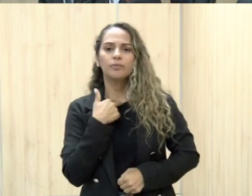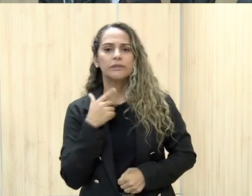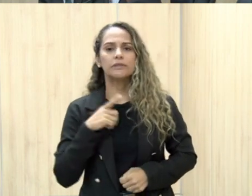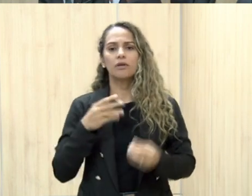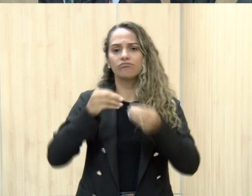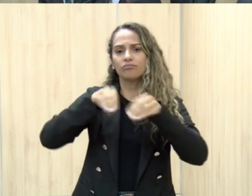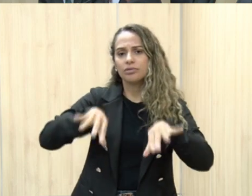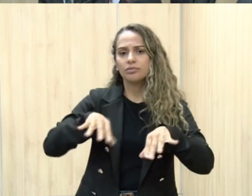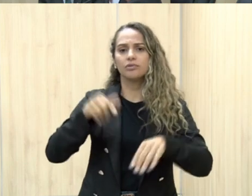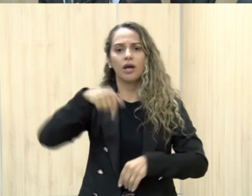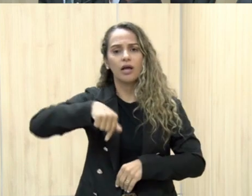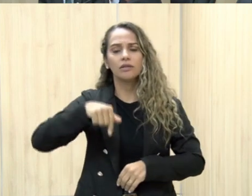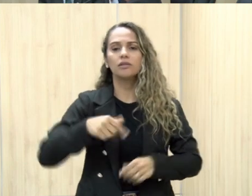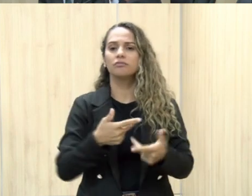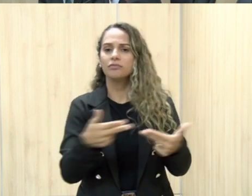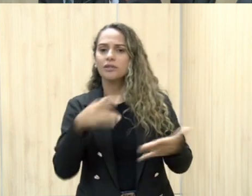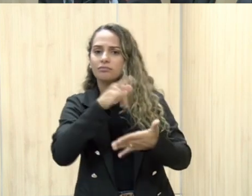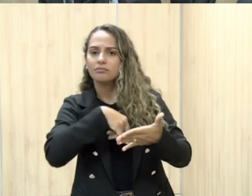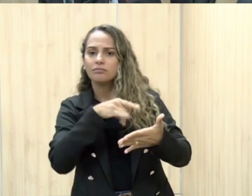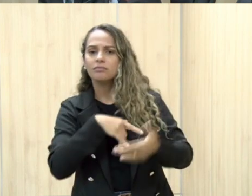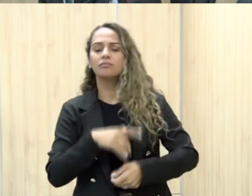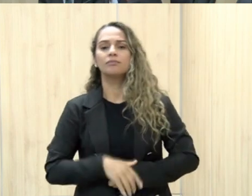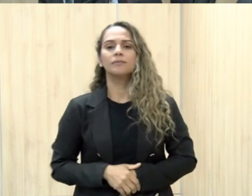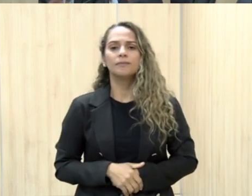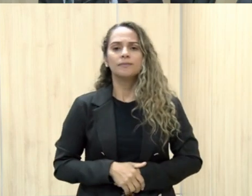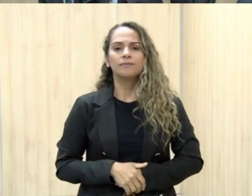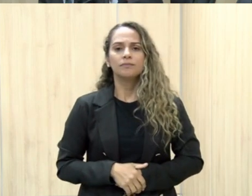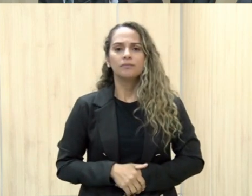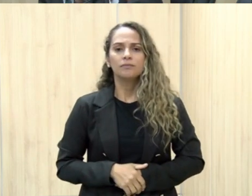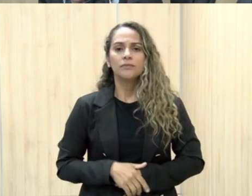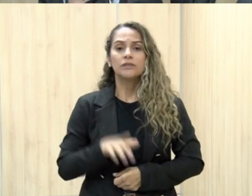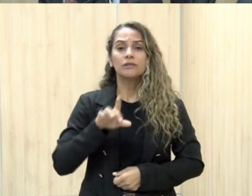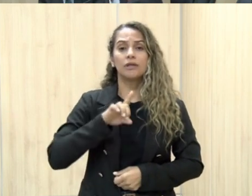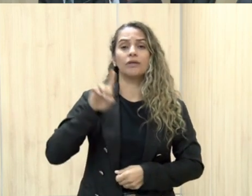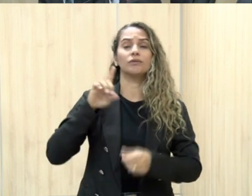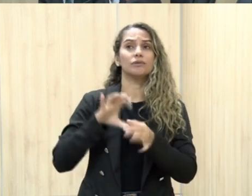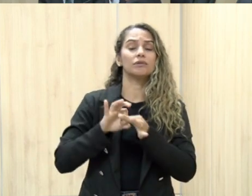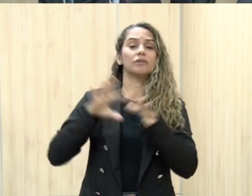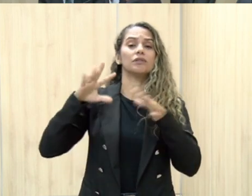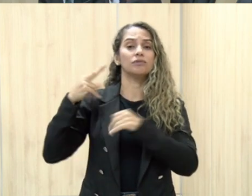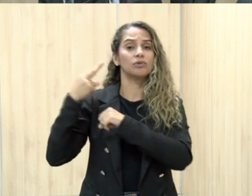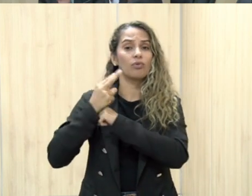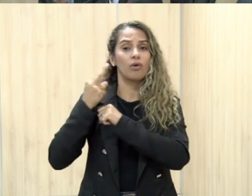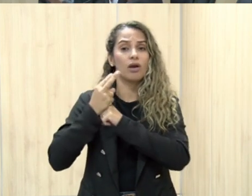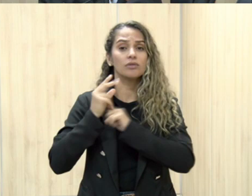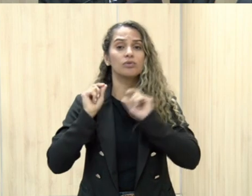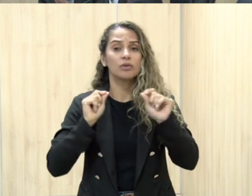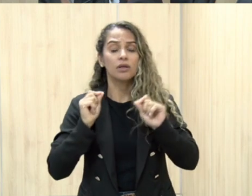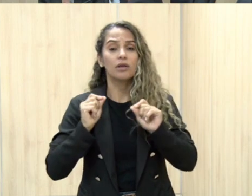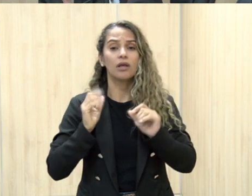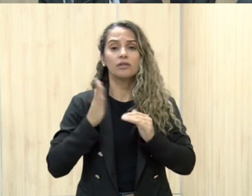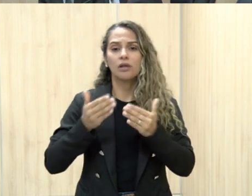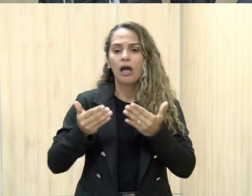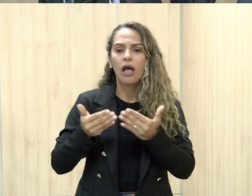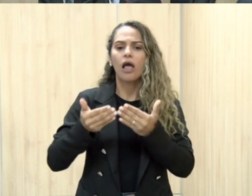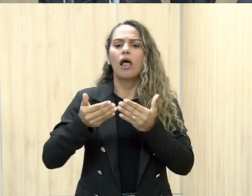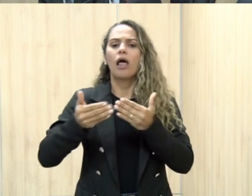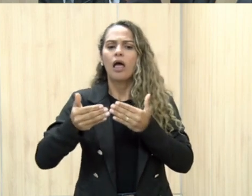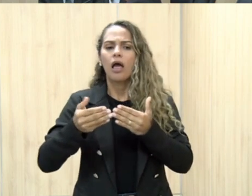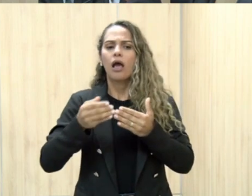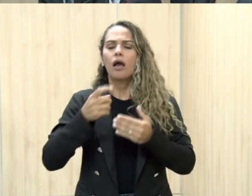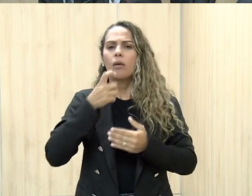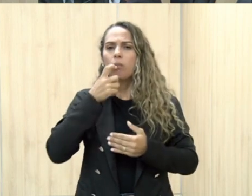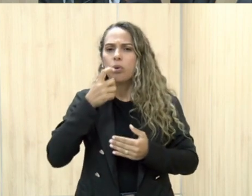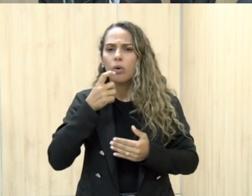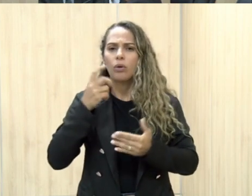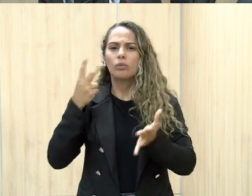um prejuízo dessas matérias e seu presente que Deus o livre nos guarde de daqui um pouco vir acontecer novamente